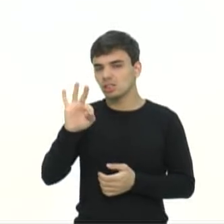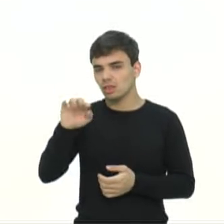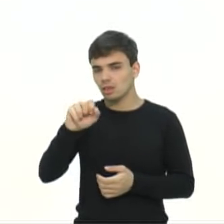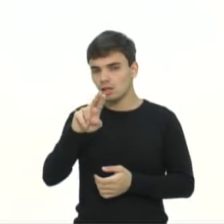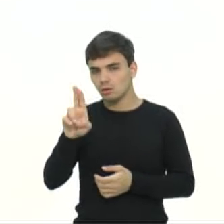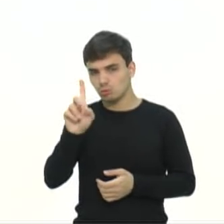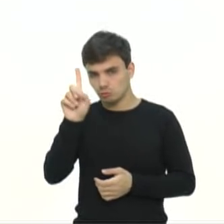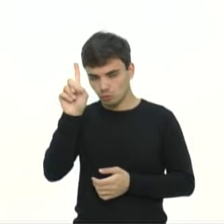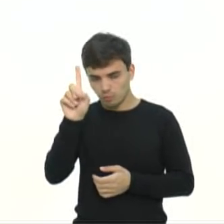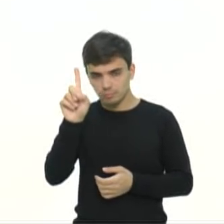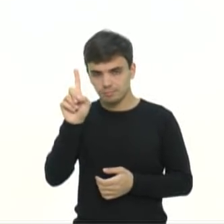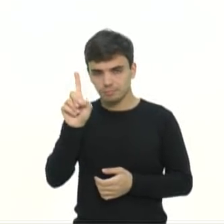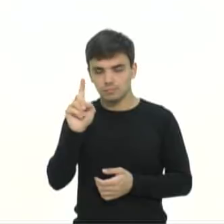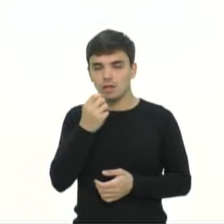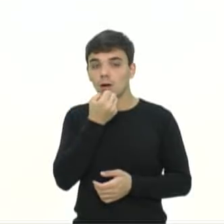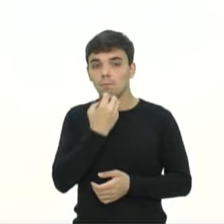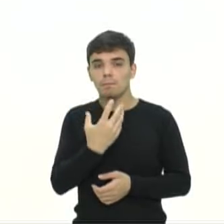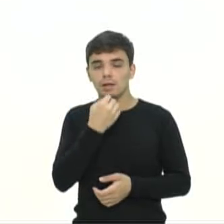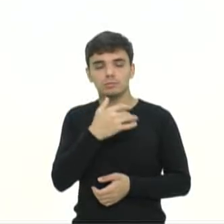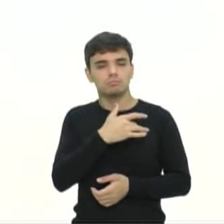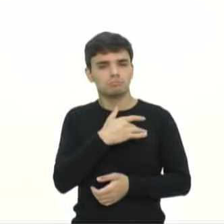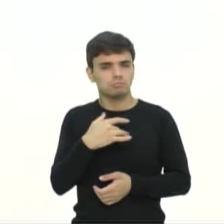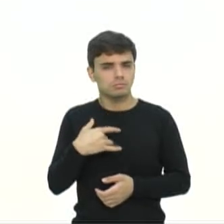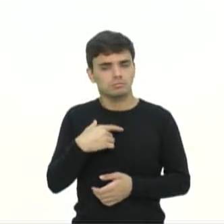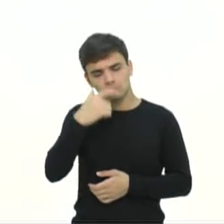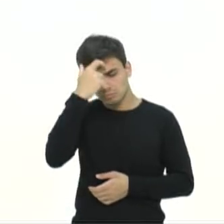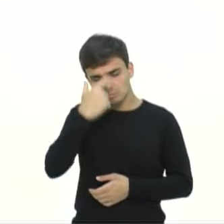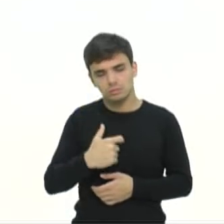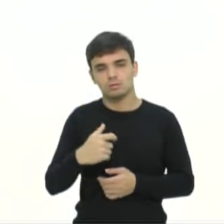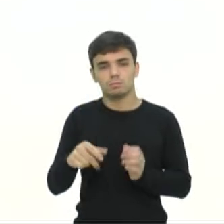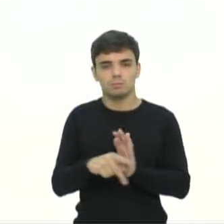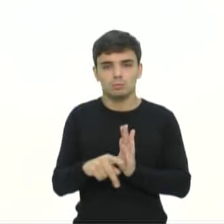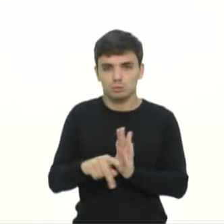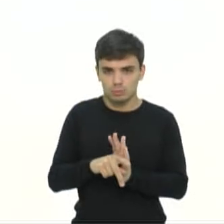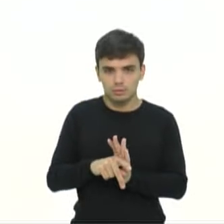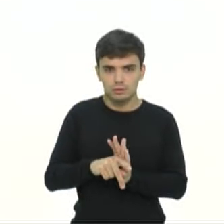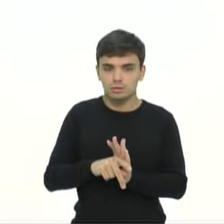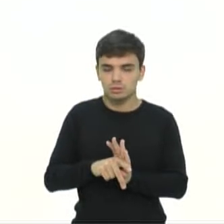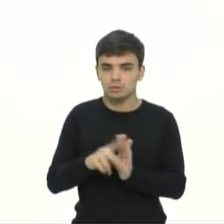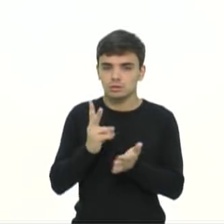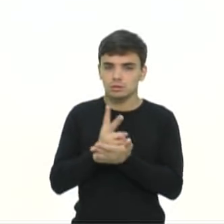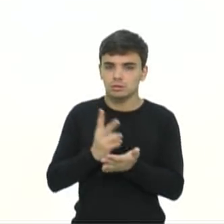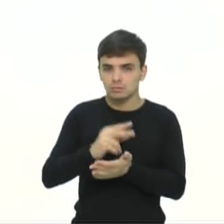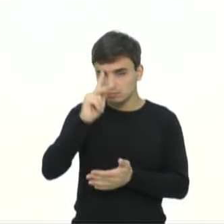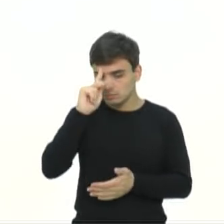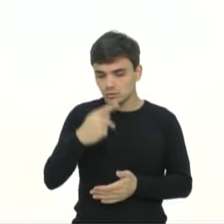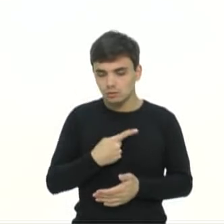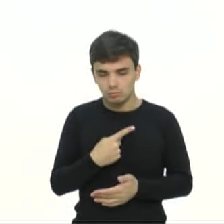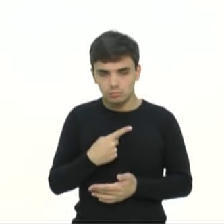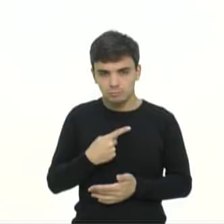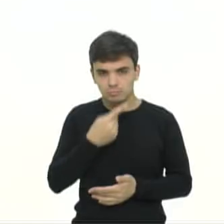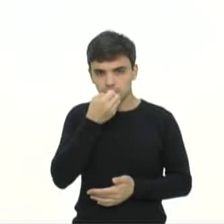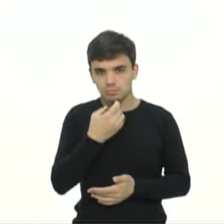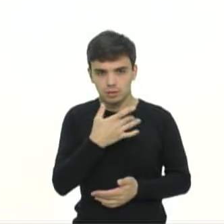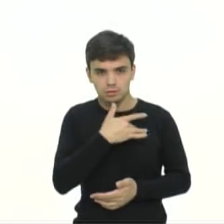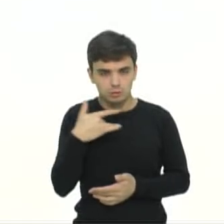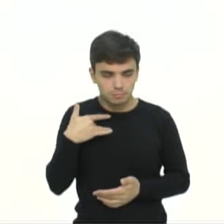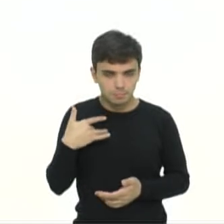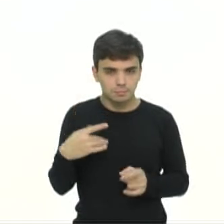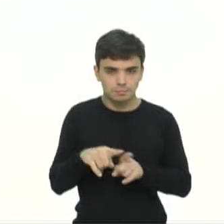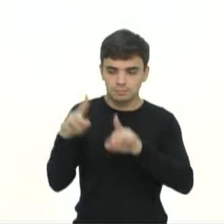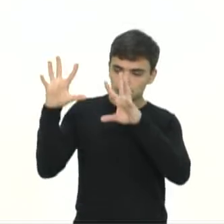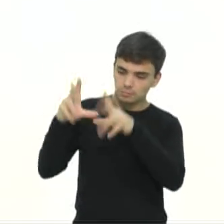bem-estar mútuo, ou seja, a prática do judô deve levar o praticante a agir sempre em prol do bem-estar de todas as